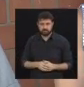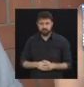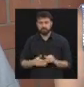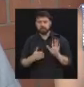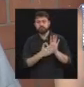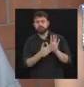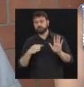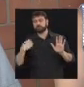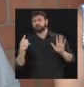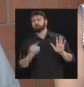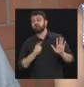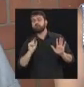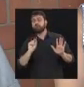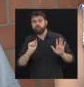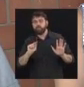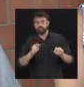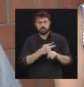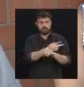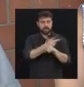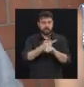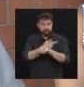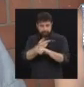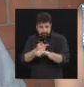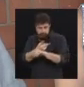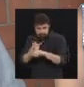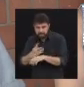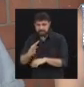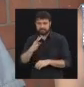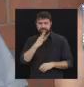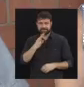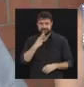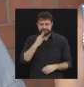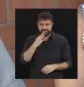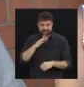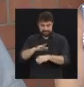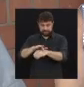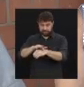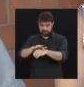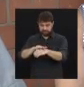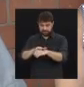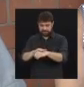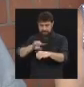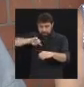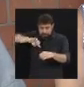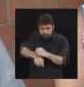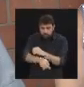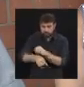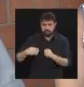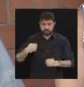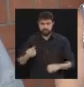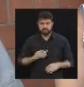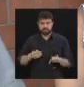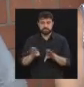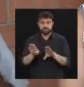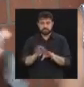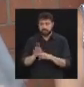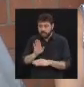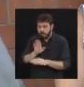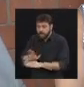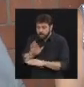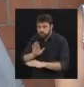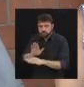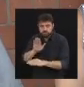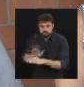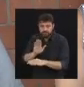o propósito nosso foi esse, né? Procurarmos conhecer mais sobre a síndrome para também podermos